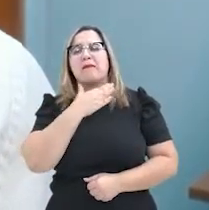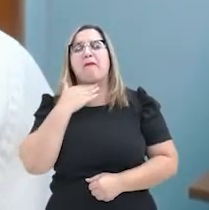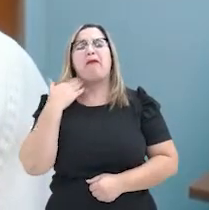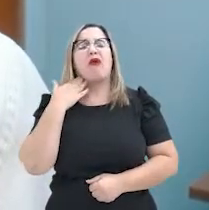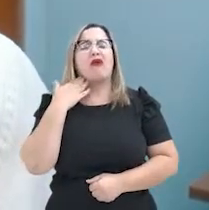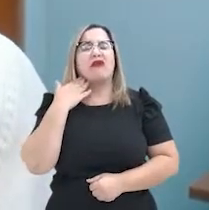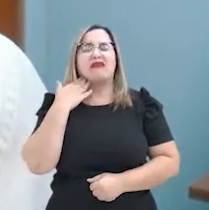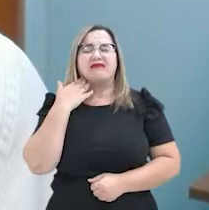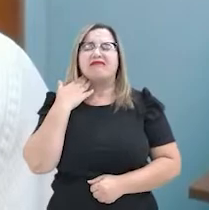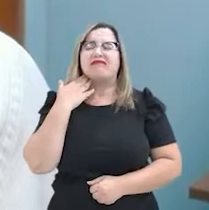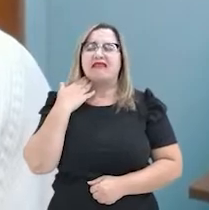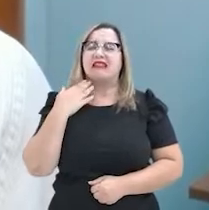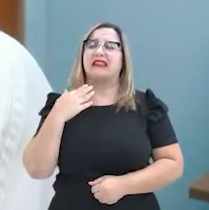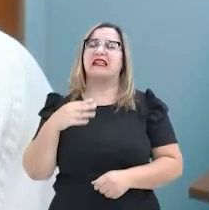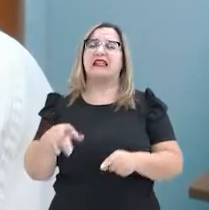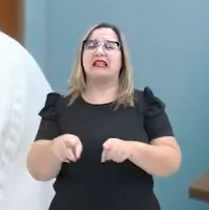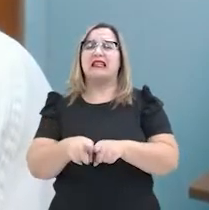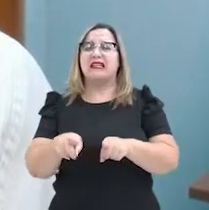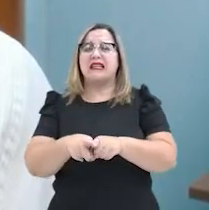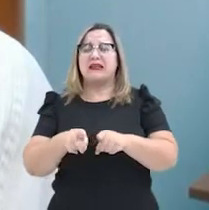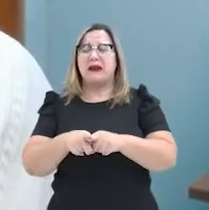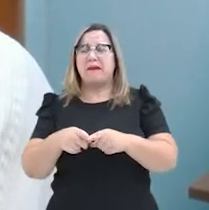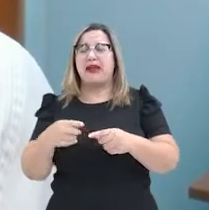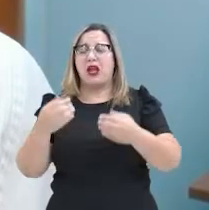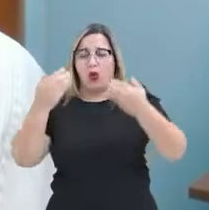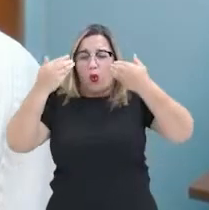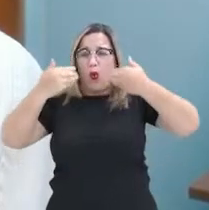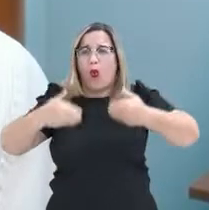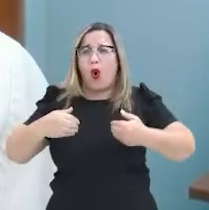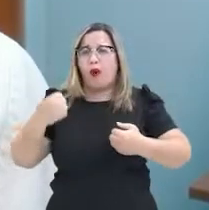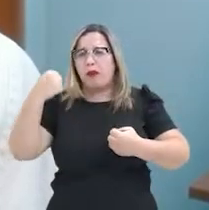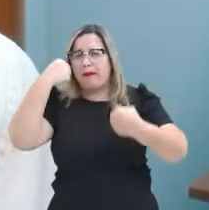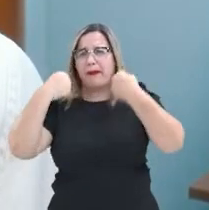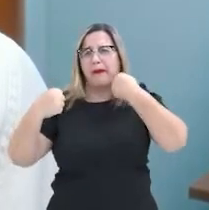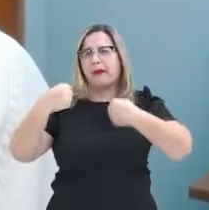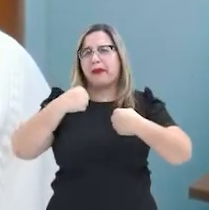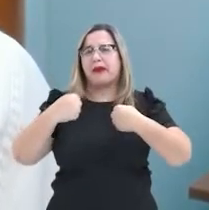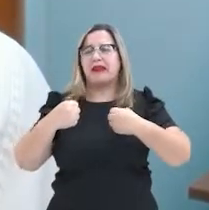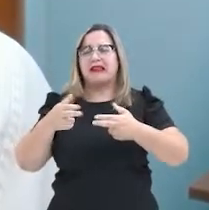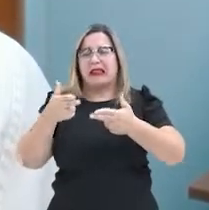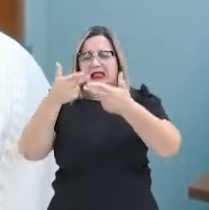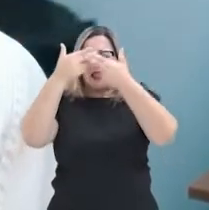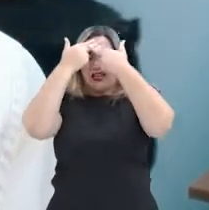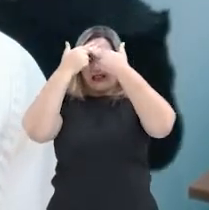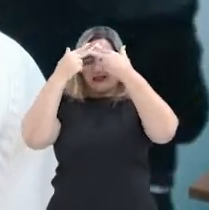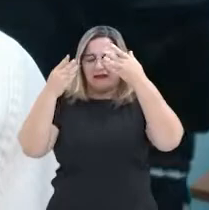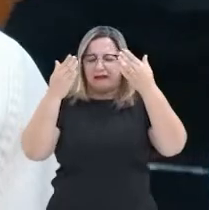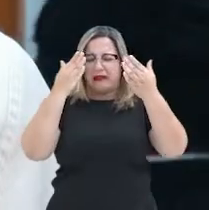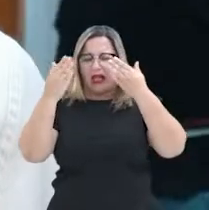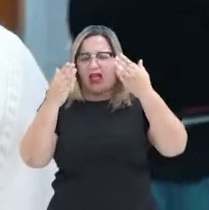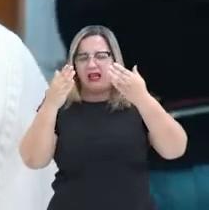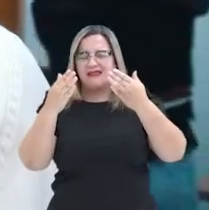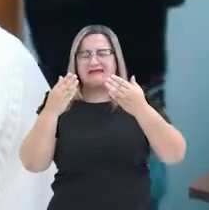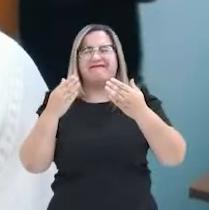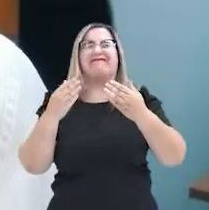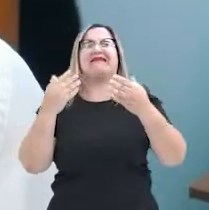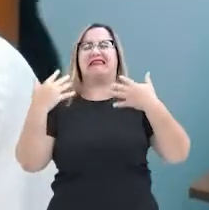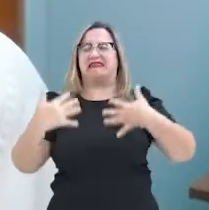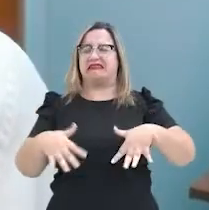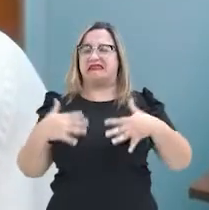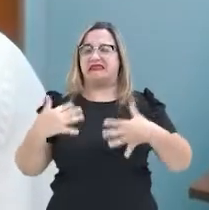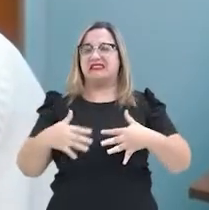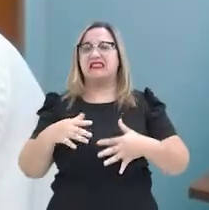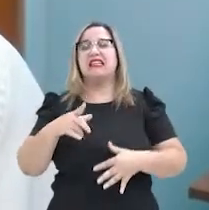acontece óbitos, mortes, muitas vezes cicatrizes, espancamentos, e além de um trauma psicológico que fica muito grande nessas